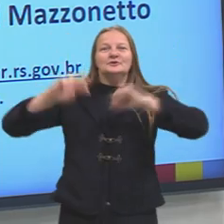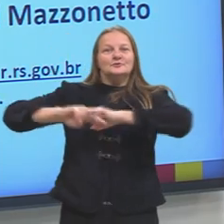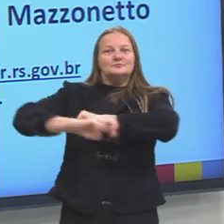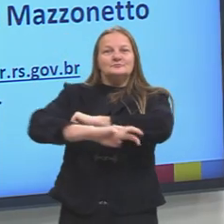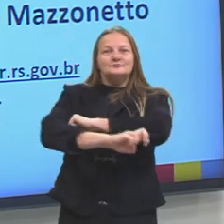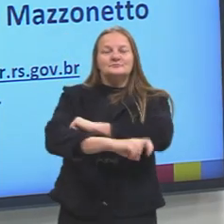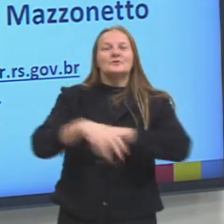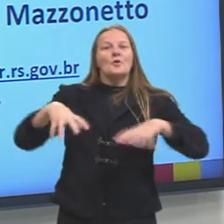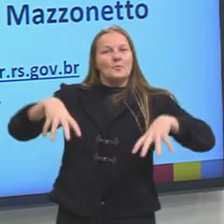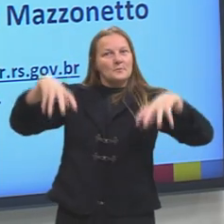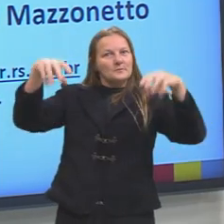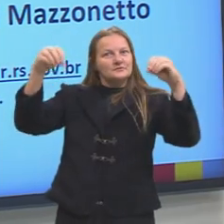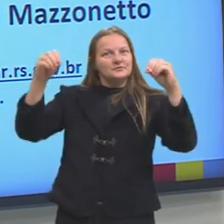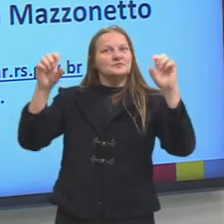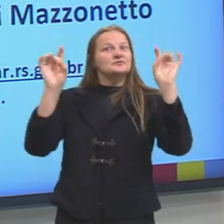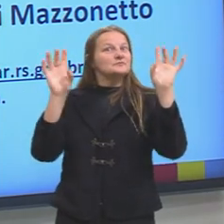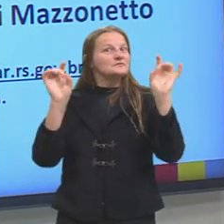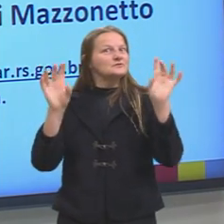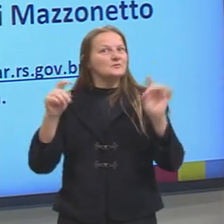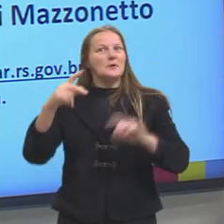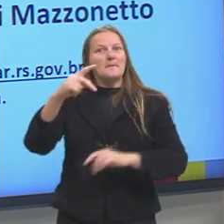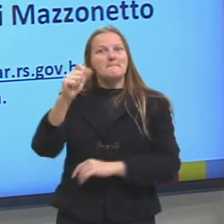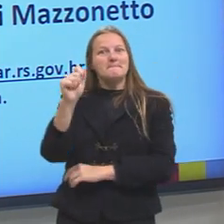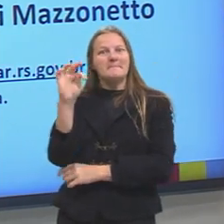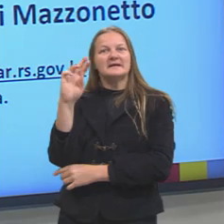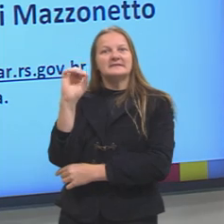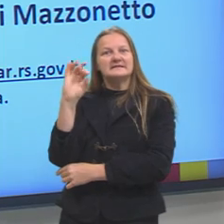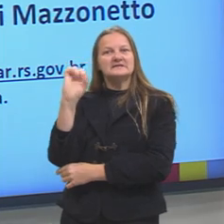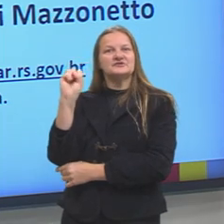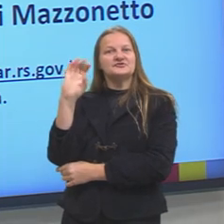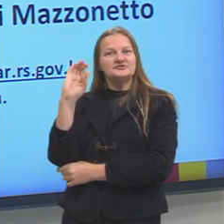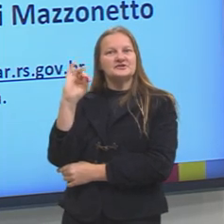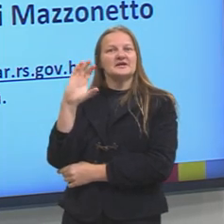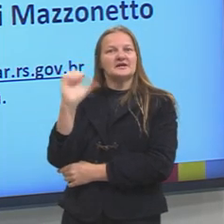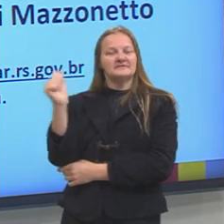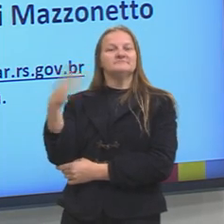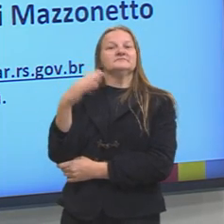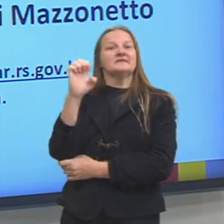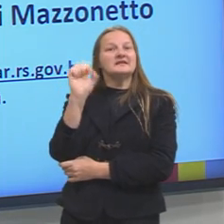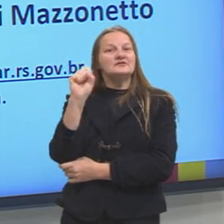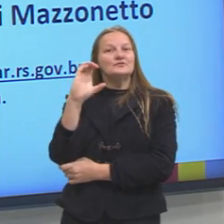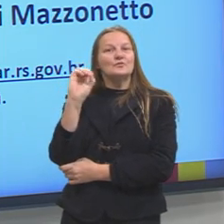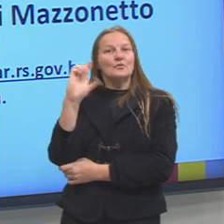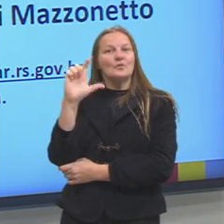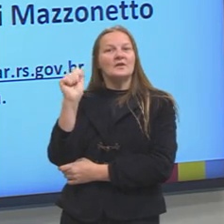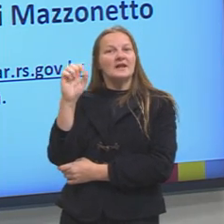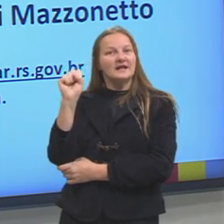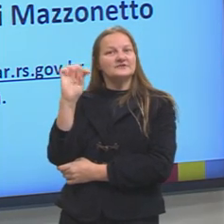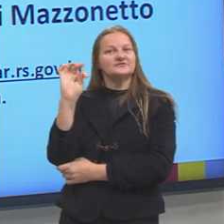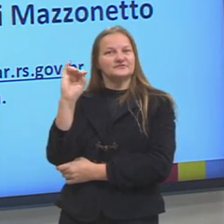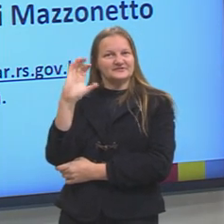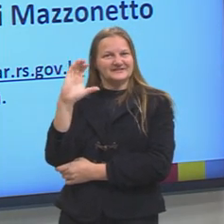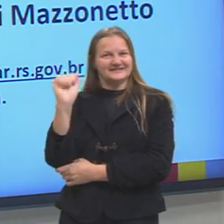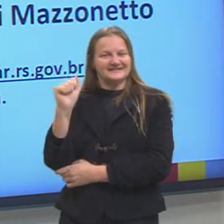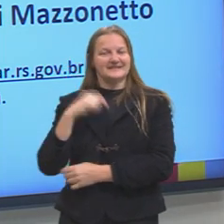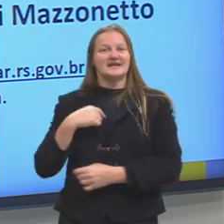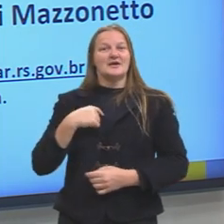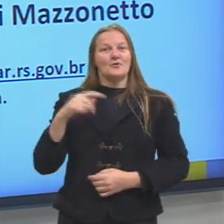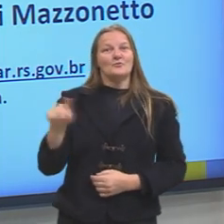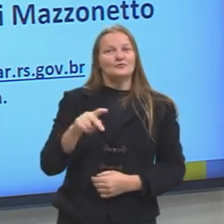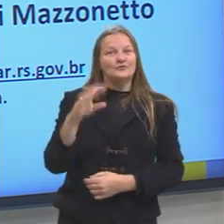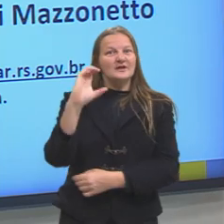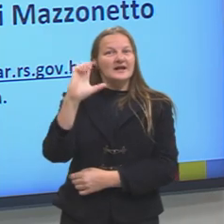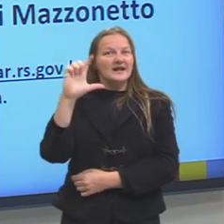epistemologia medieval especialmente a patrística Ea Escolástica eu sou